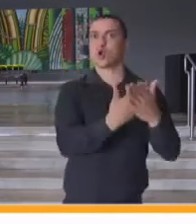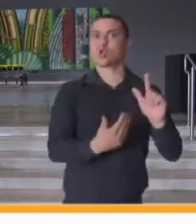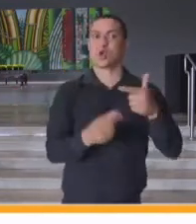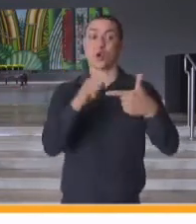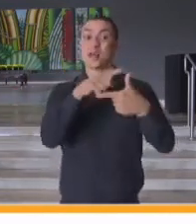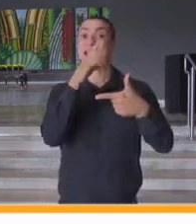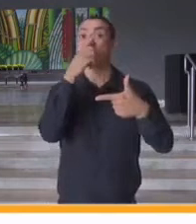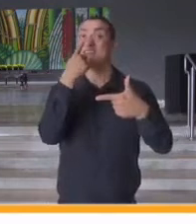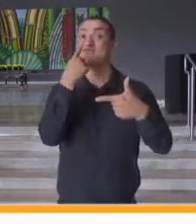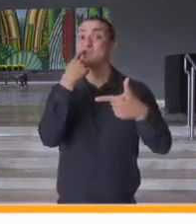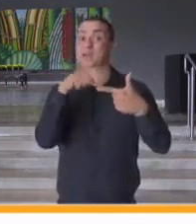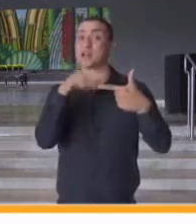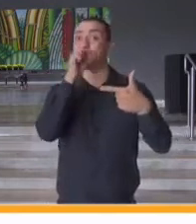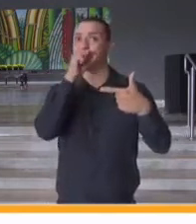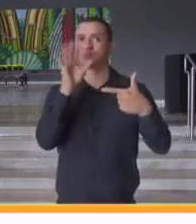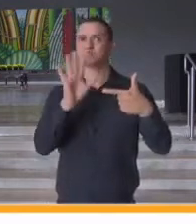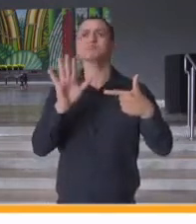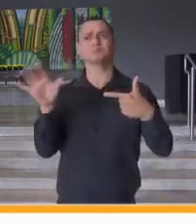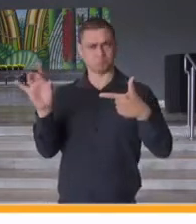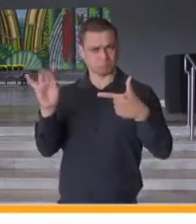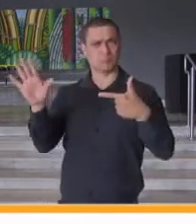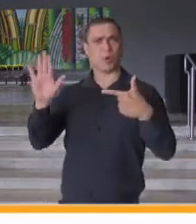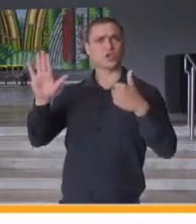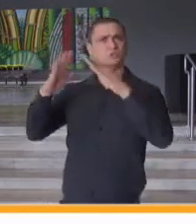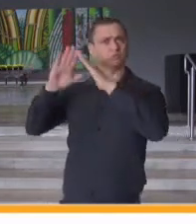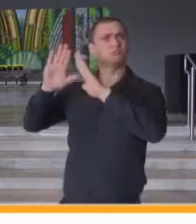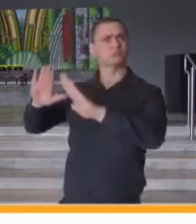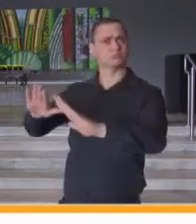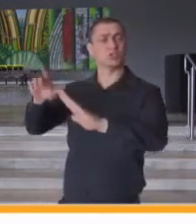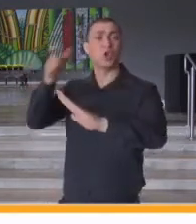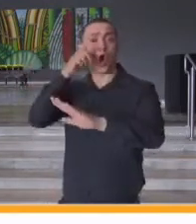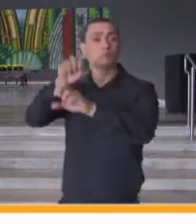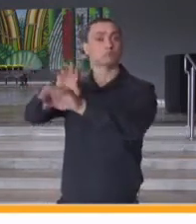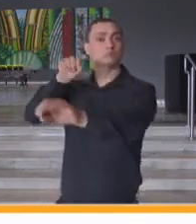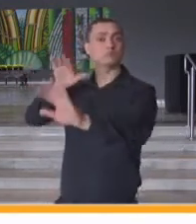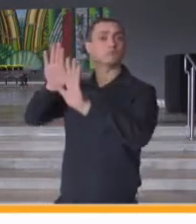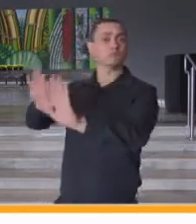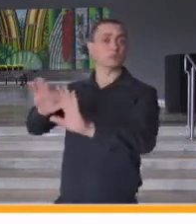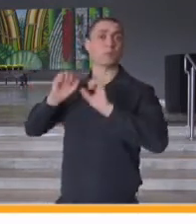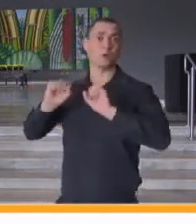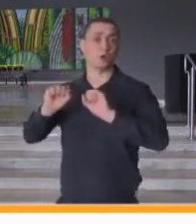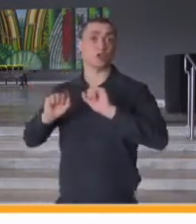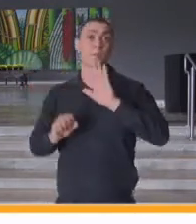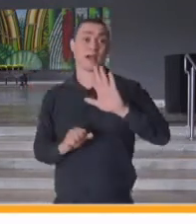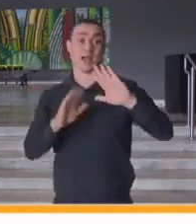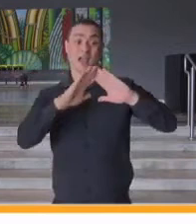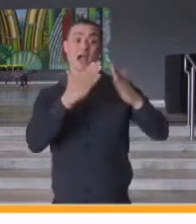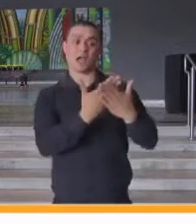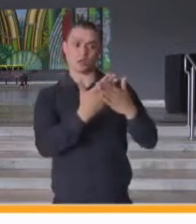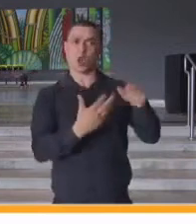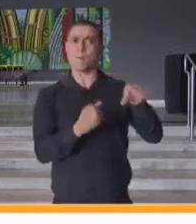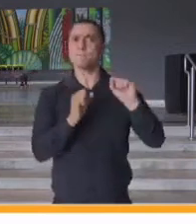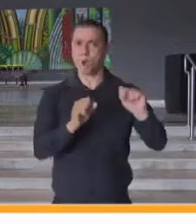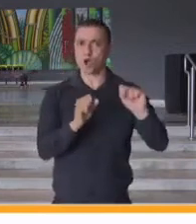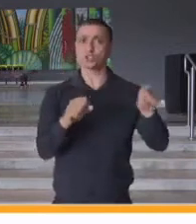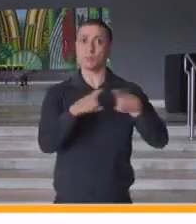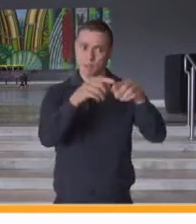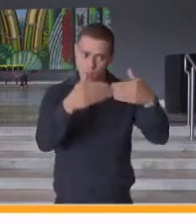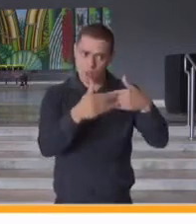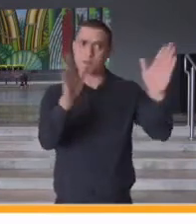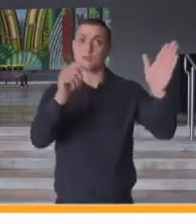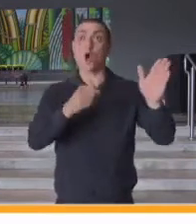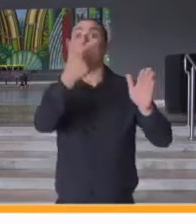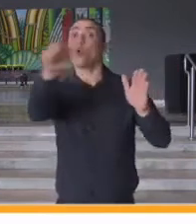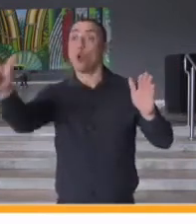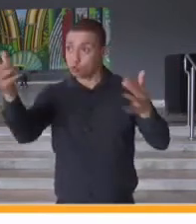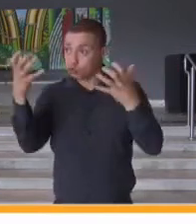fase laranja, a família estará autorizada a permanecer na educação à distância. Mas a escola pode e deve abrir para atender